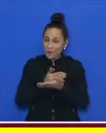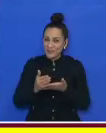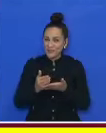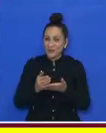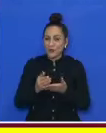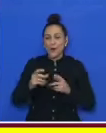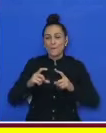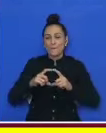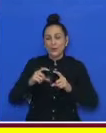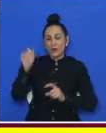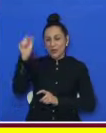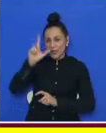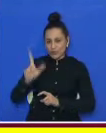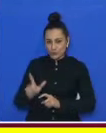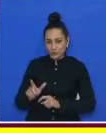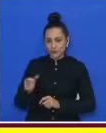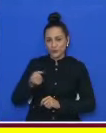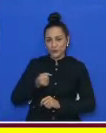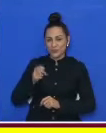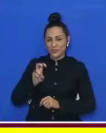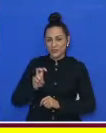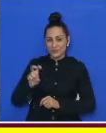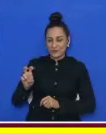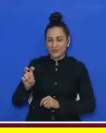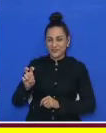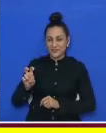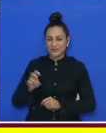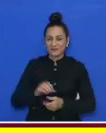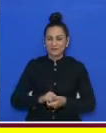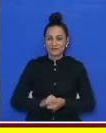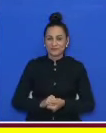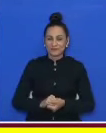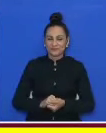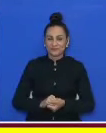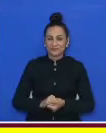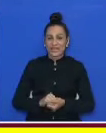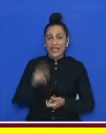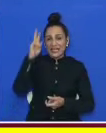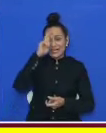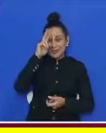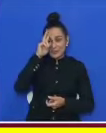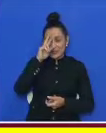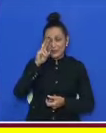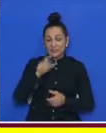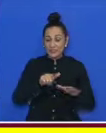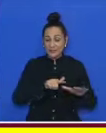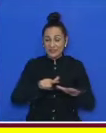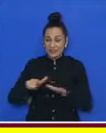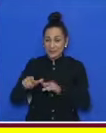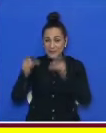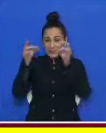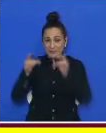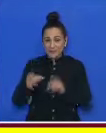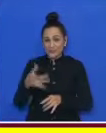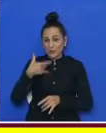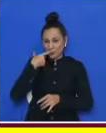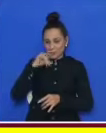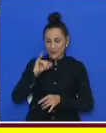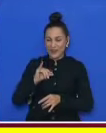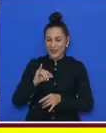Bola azul 55. Azul 55. Lembrando que estamos na Mega Semana dos